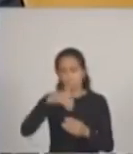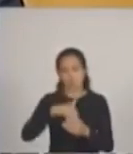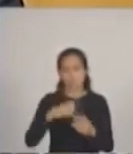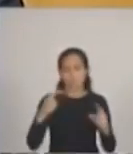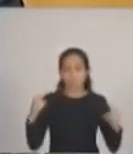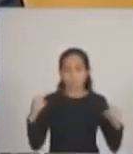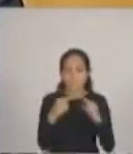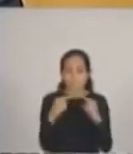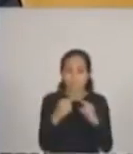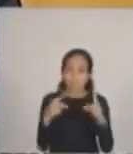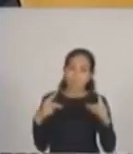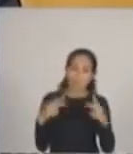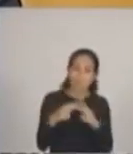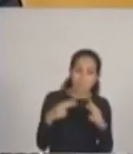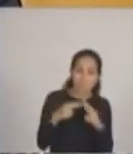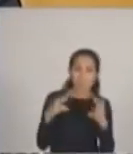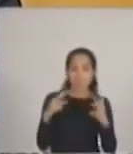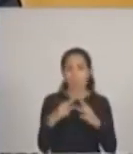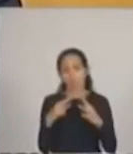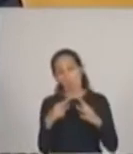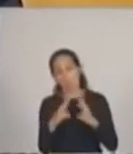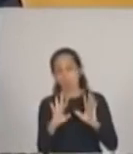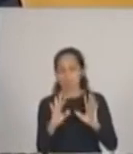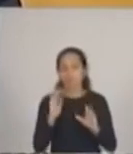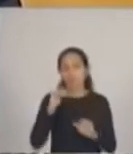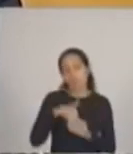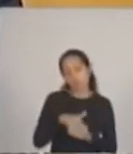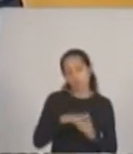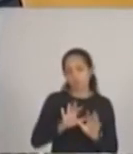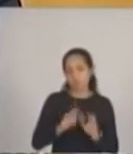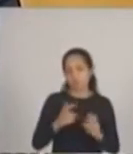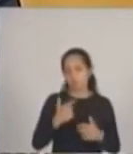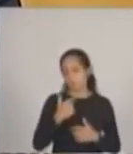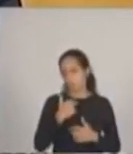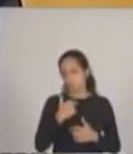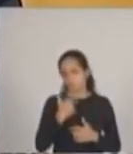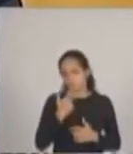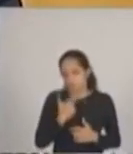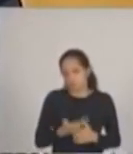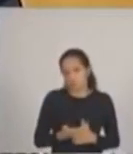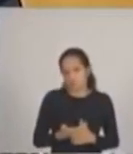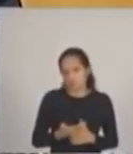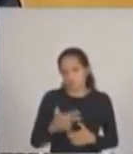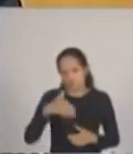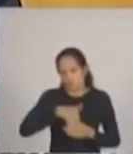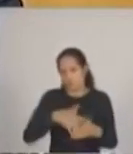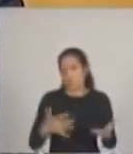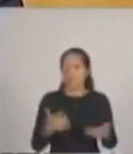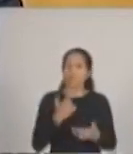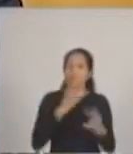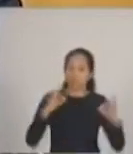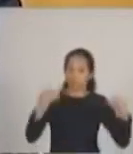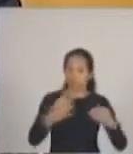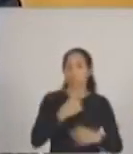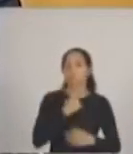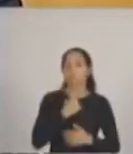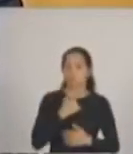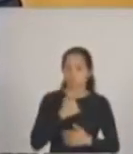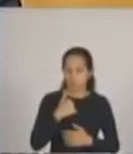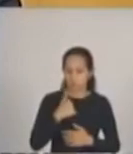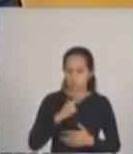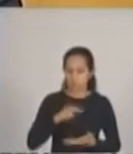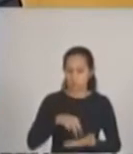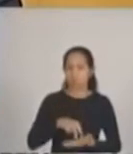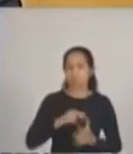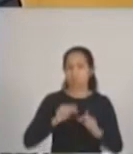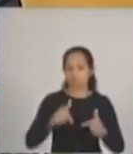minha votação sairá como abstenção, mas todos sabem do meu desejo, do meu posicionamento